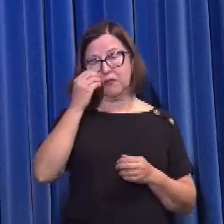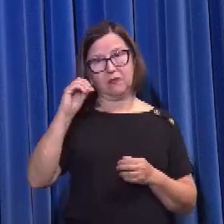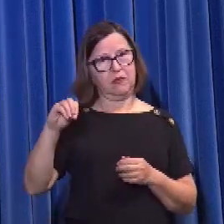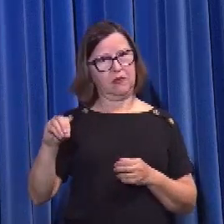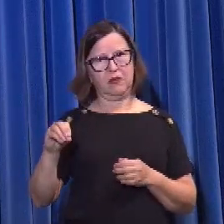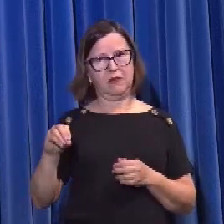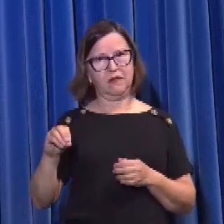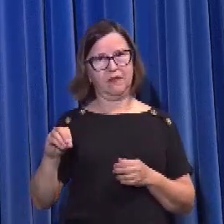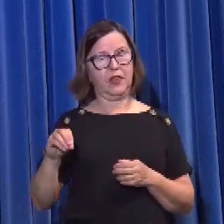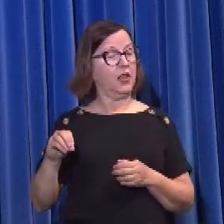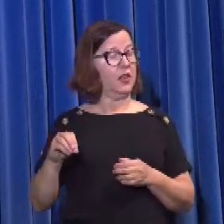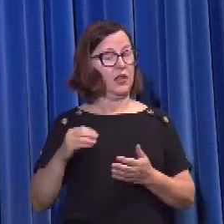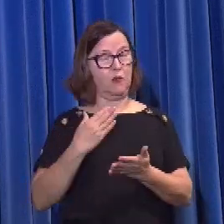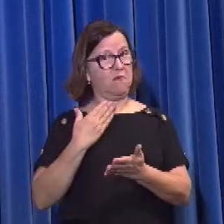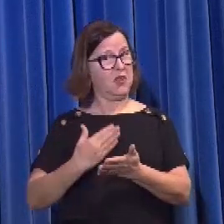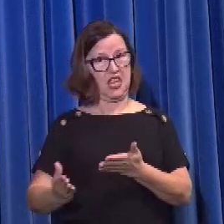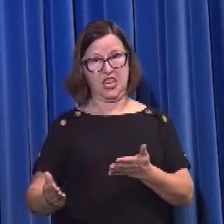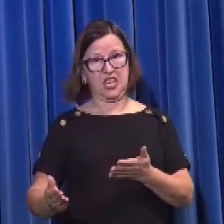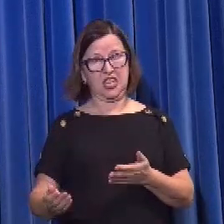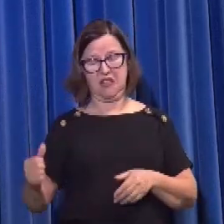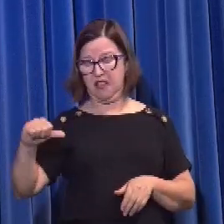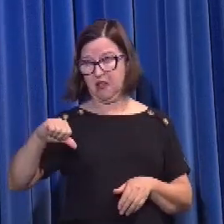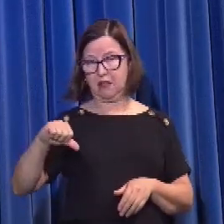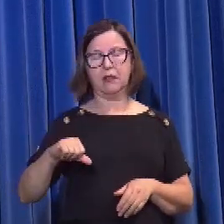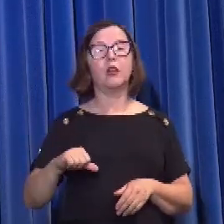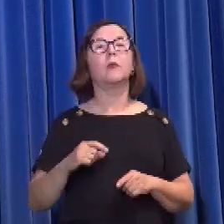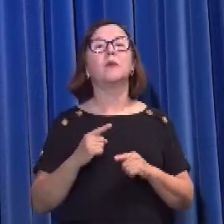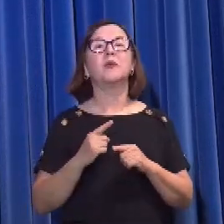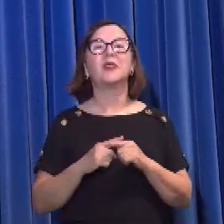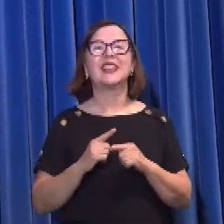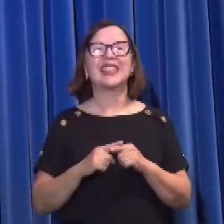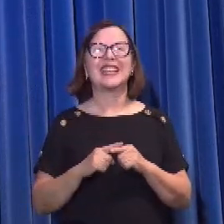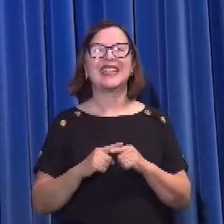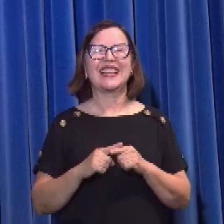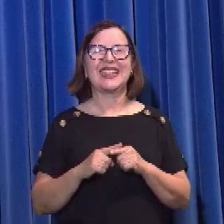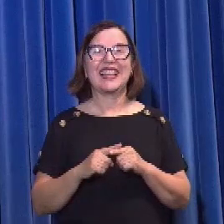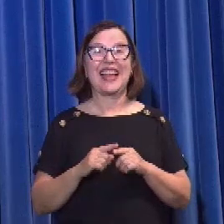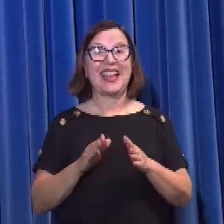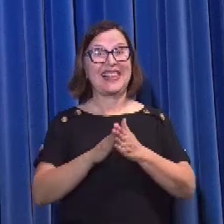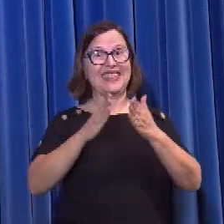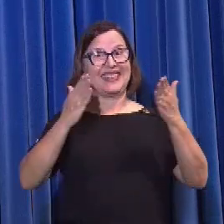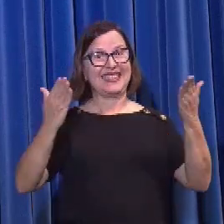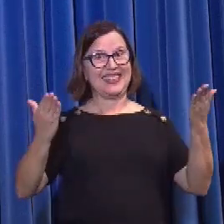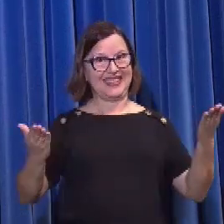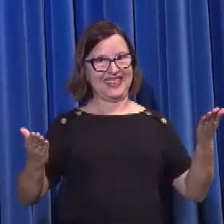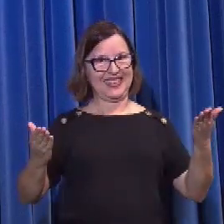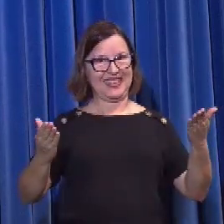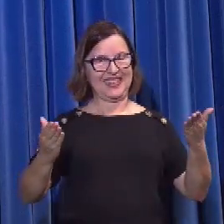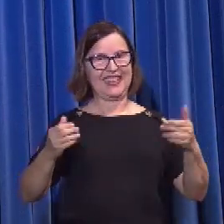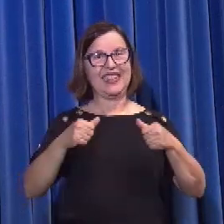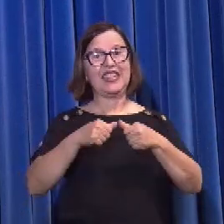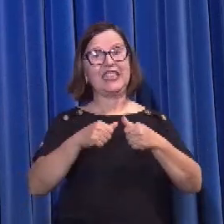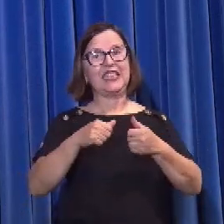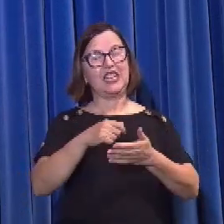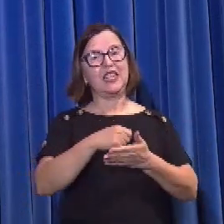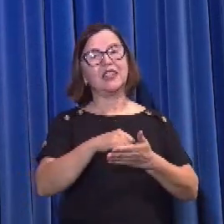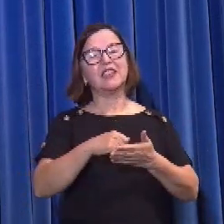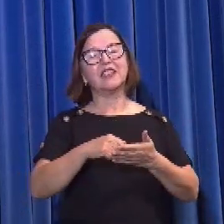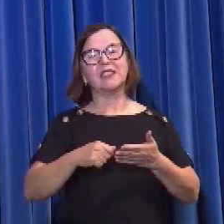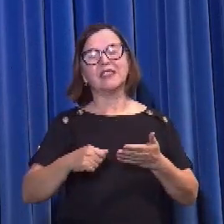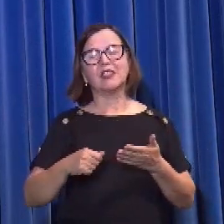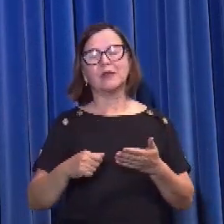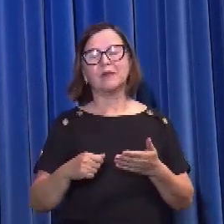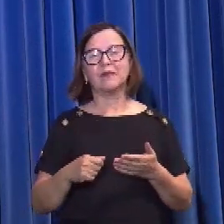Não estamos perdidos ou arruinados? Por quê? Porque está escrito na Bíblia? Sim, mas